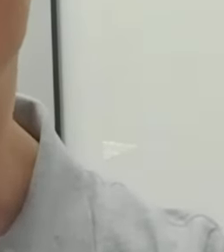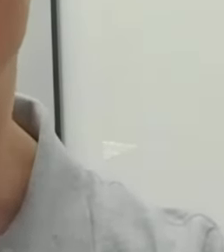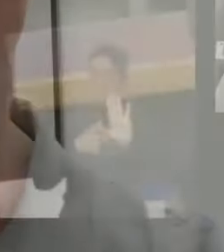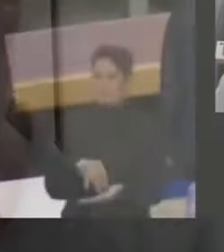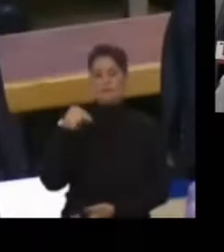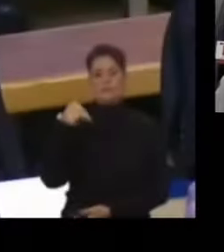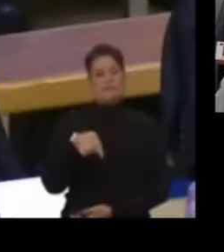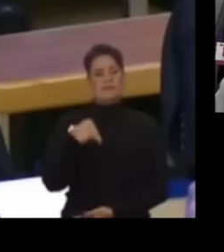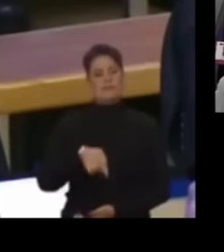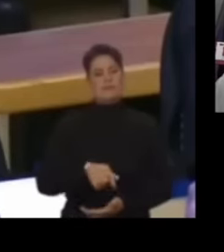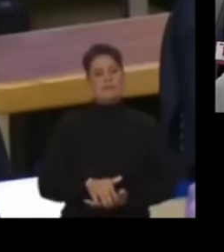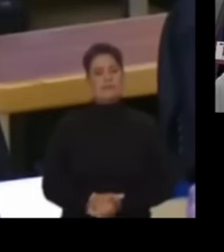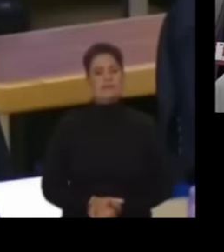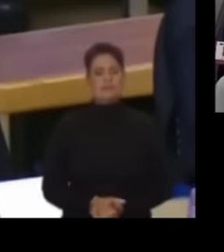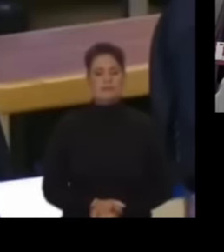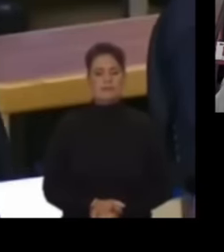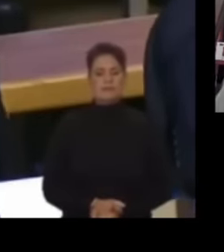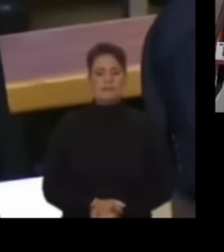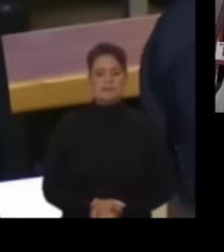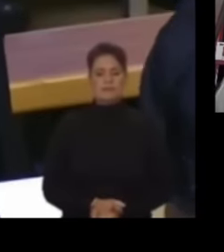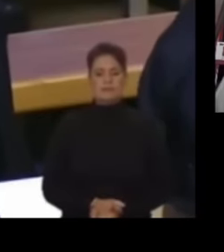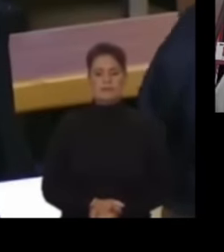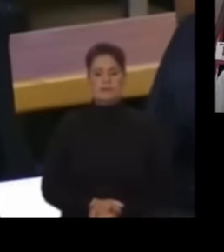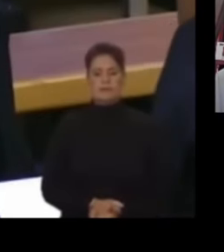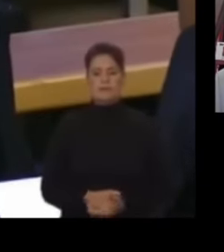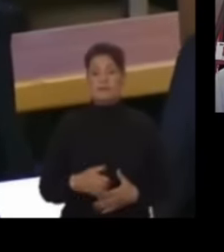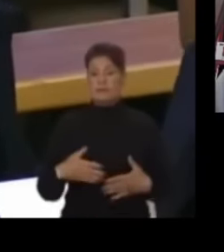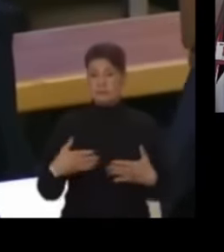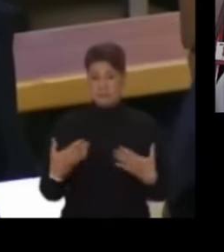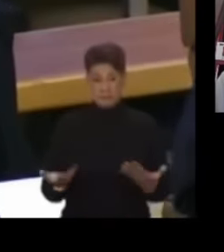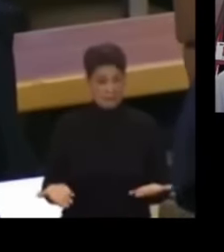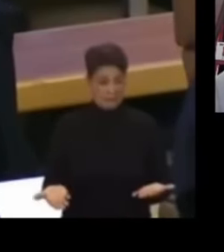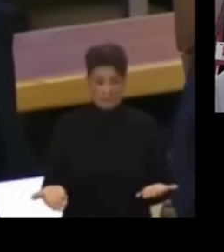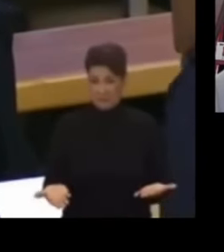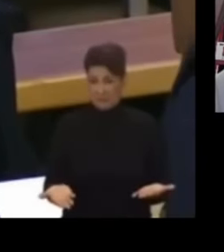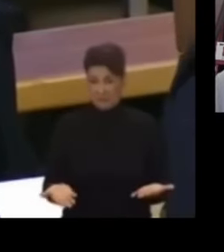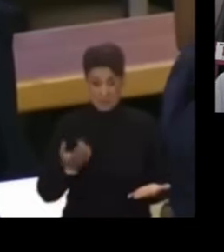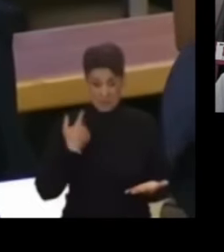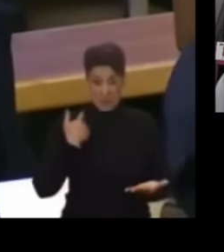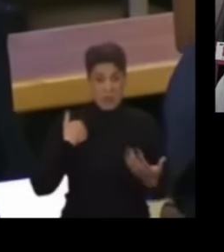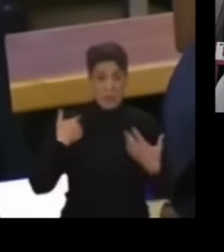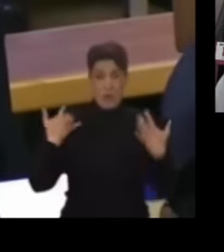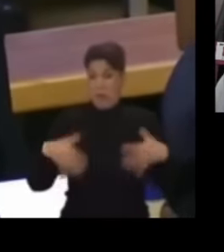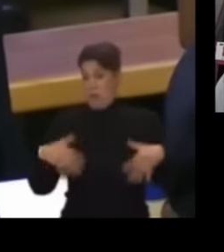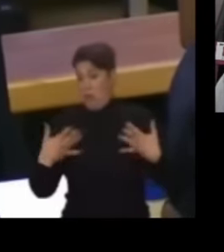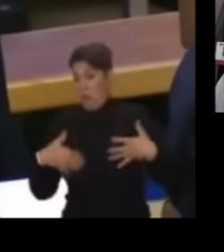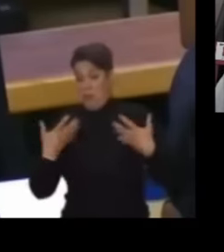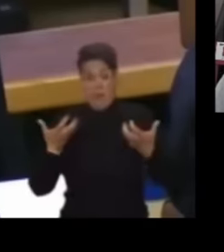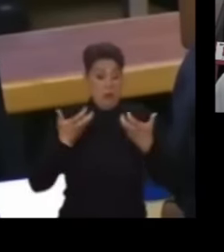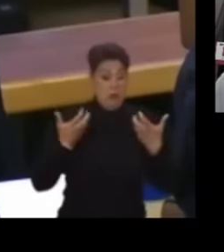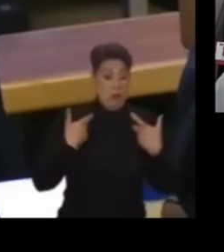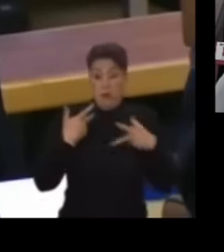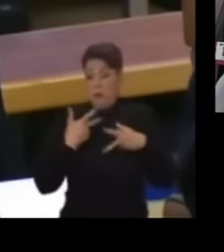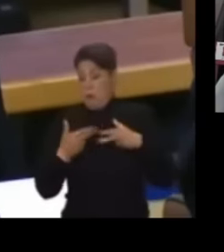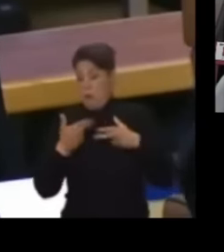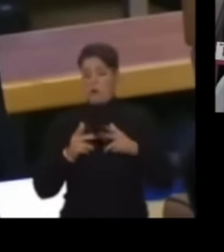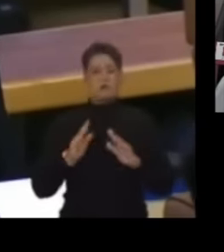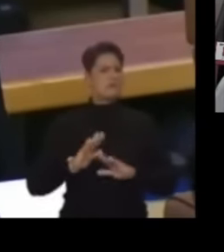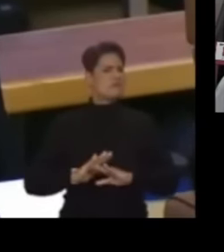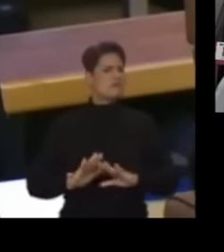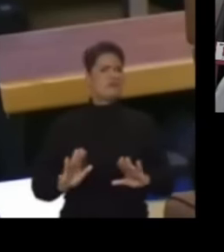mentira deslavada. Não, presidente, não há nada a esconder. Ah, não. Todos os